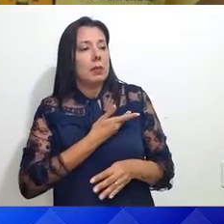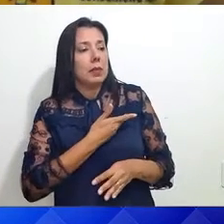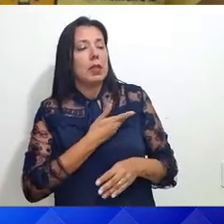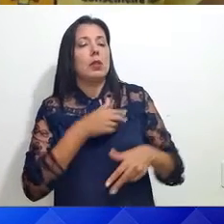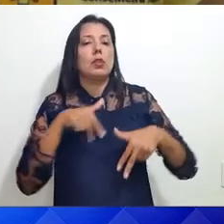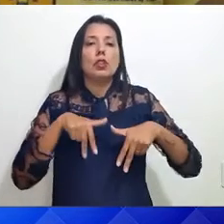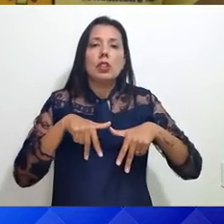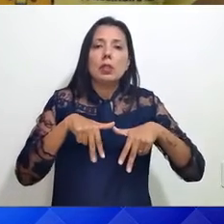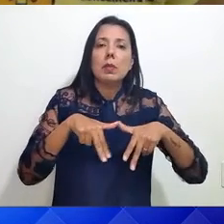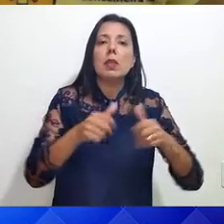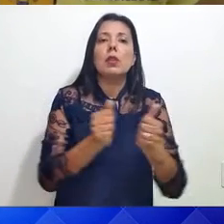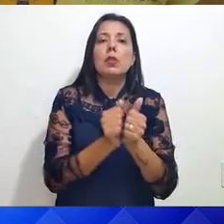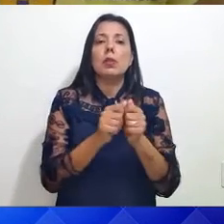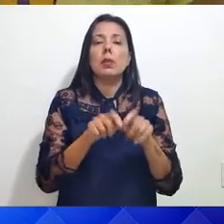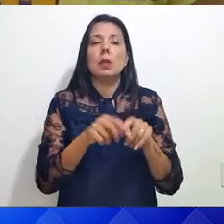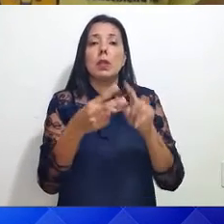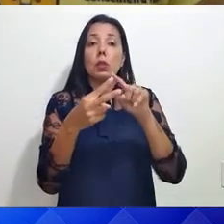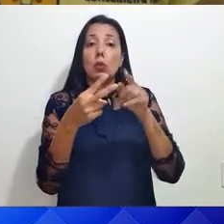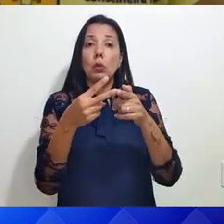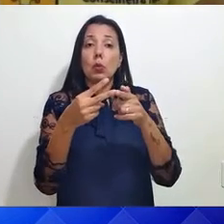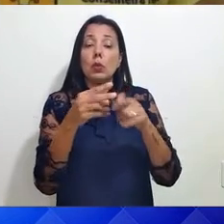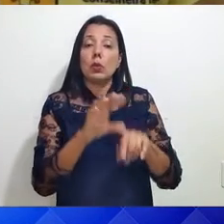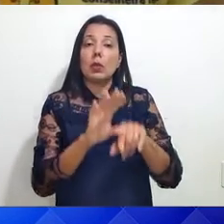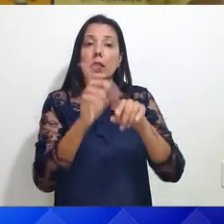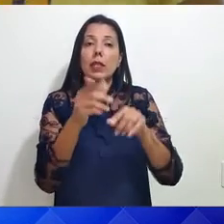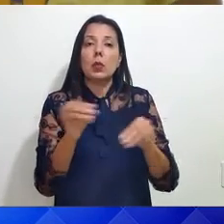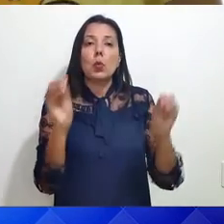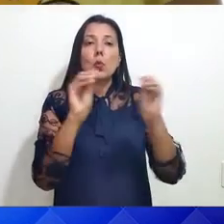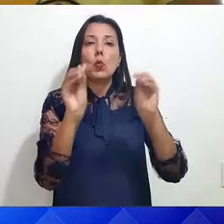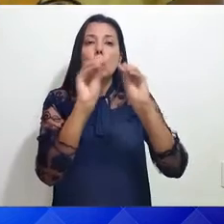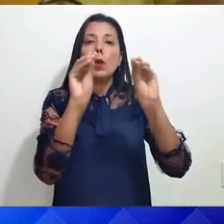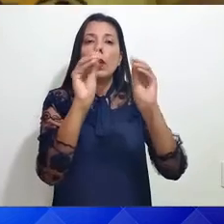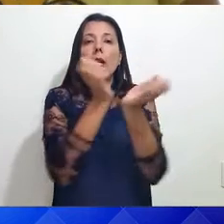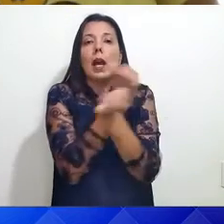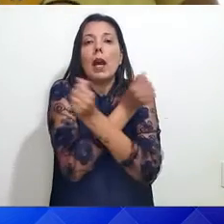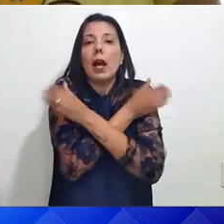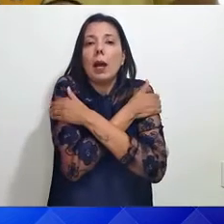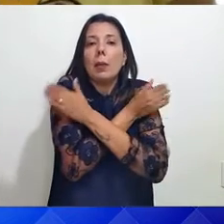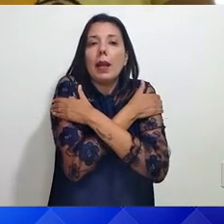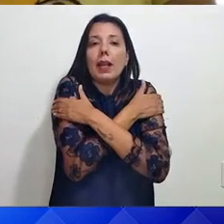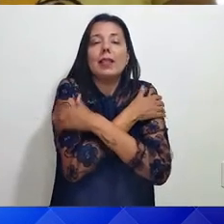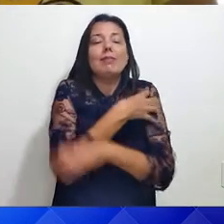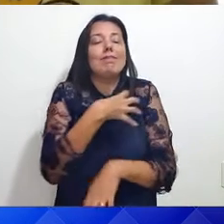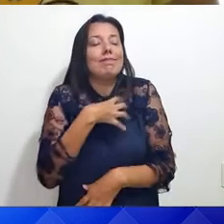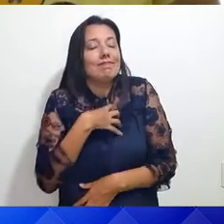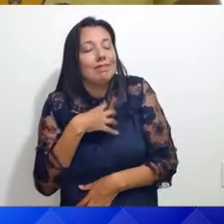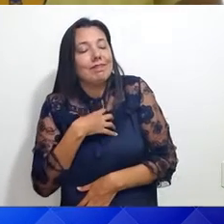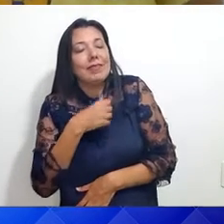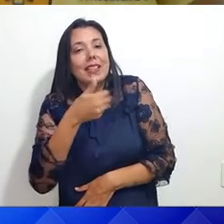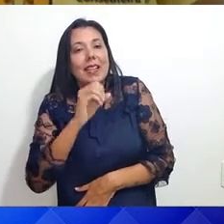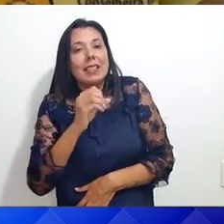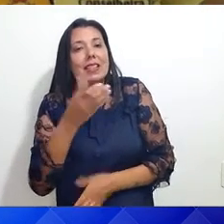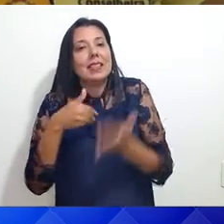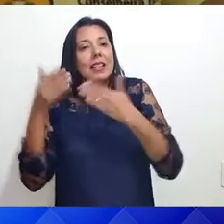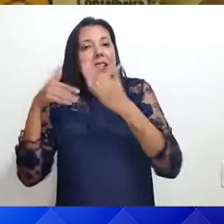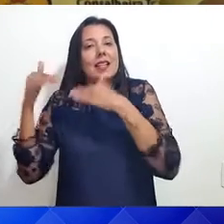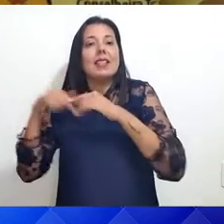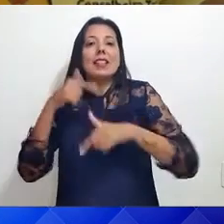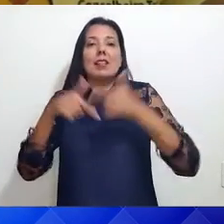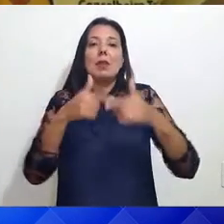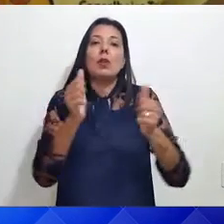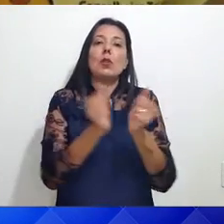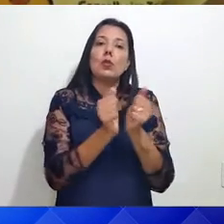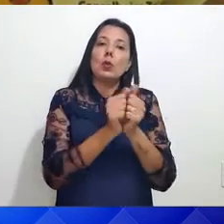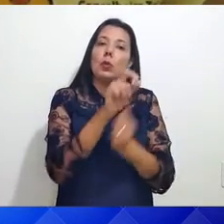todos zelar pelo direito da criança e do adolescente. Um forte abraço, vamos à luta, e que acabe esse Covid, que a gente possa ir para a rua gritar, né?